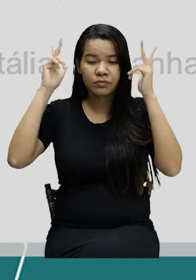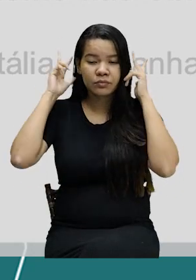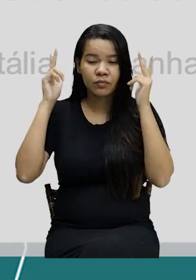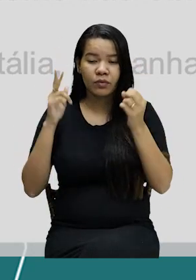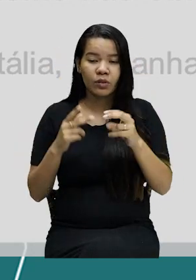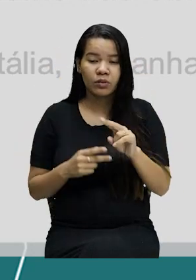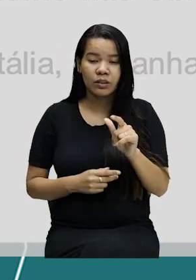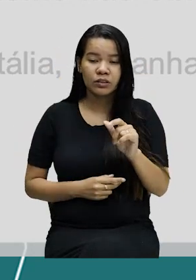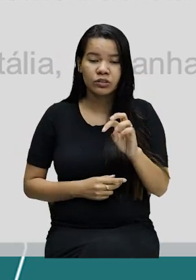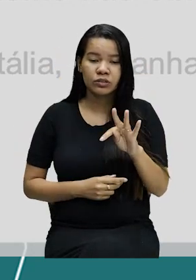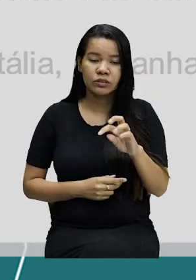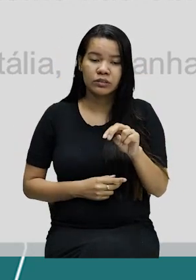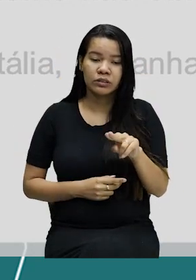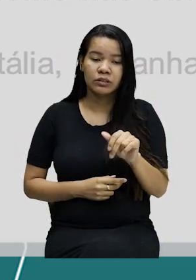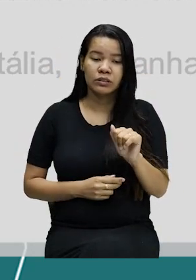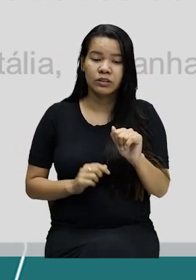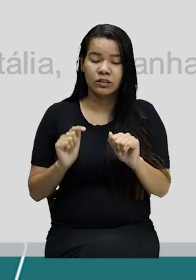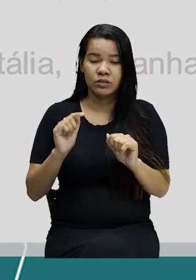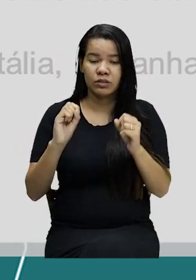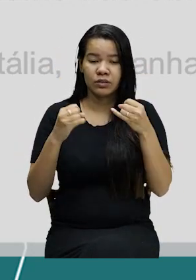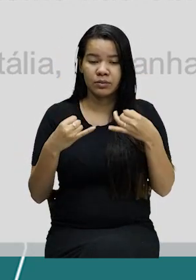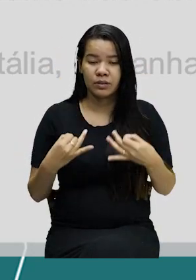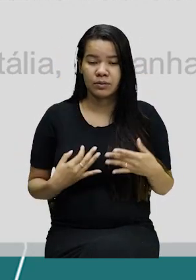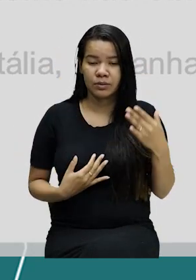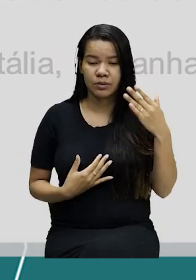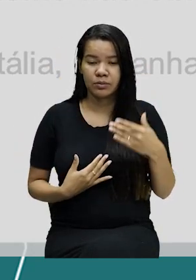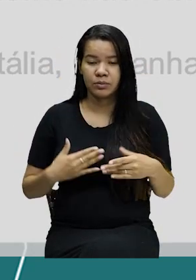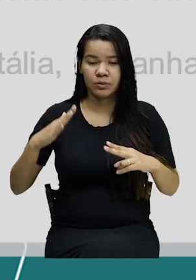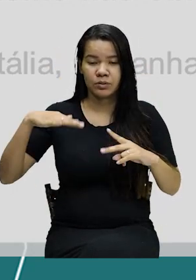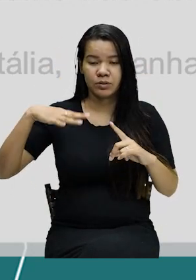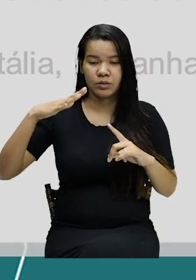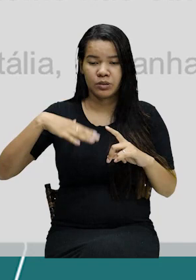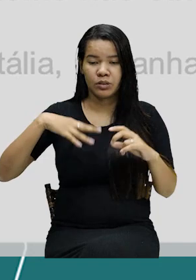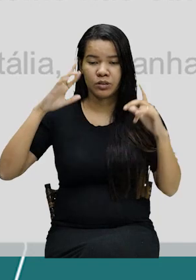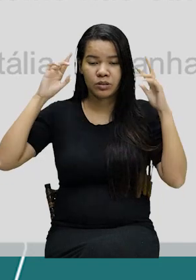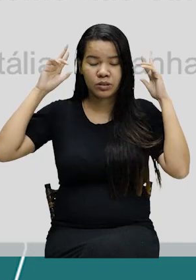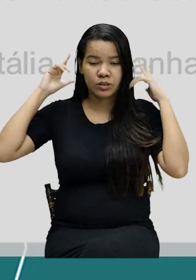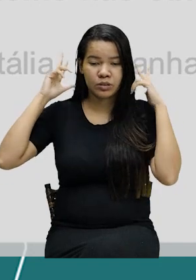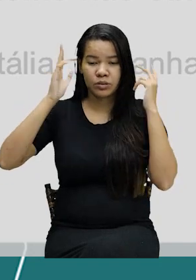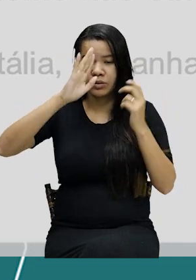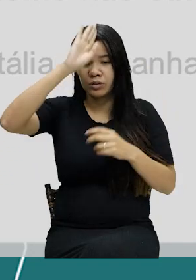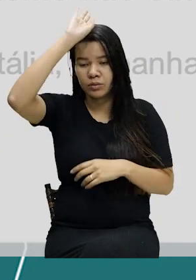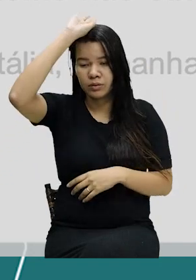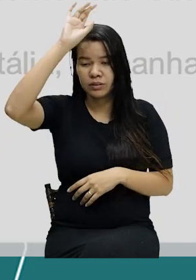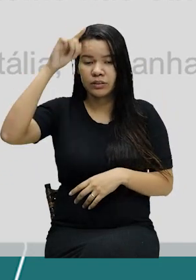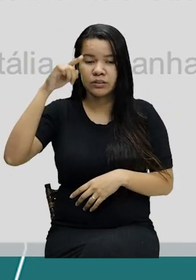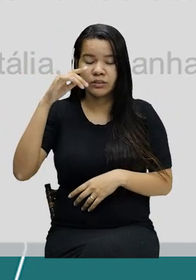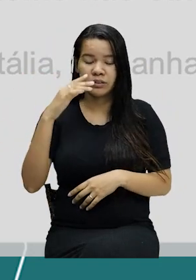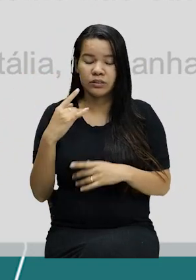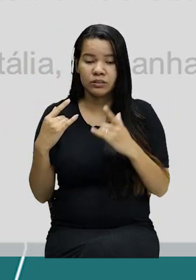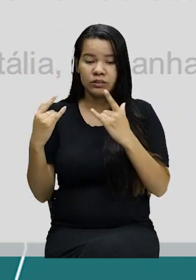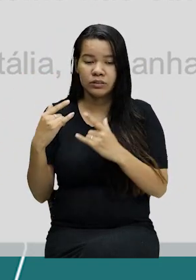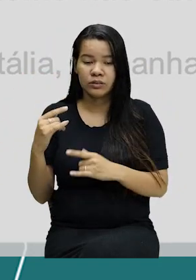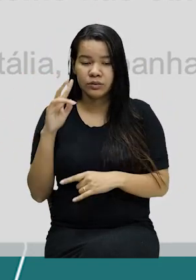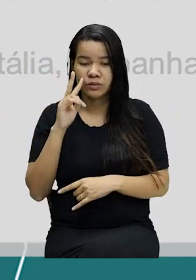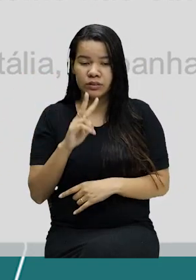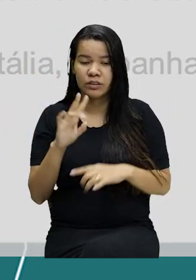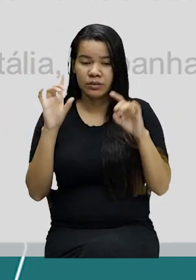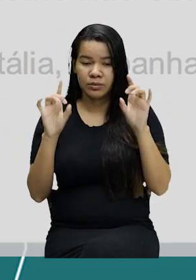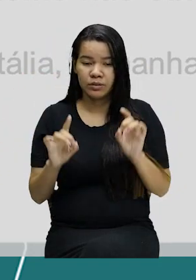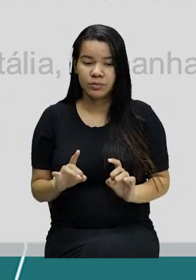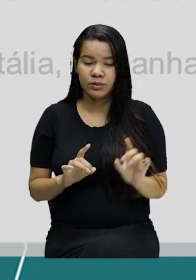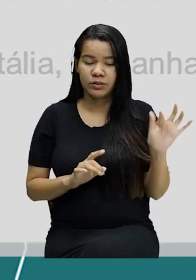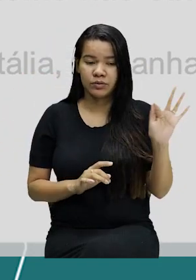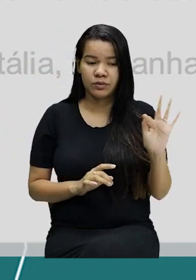mitologia greco-romana e do pastoralismo nas obras arcadistas. Essa estética literária foi observada principalmente na